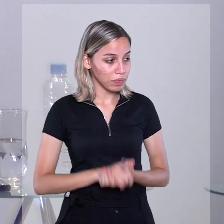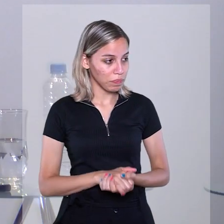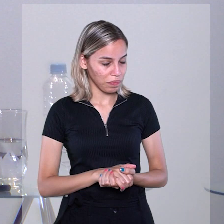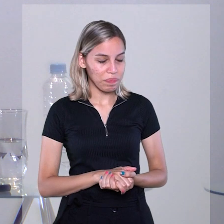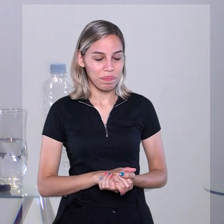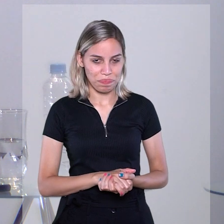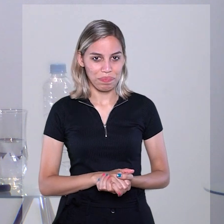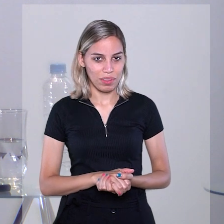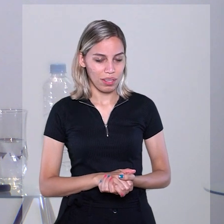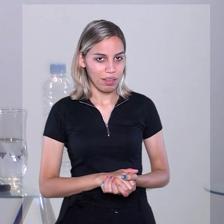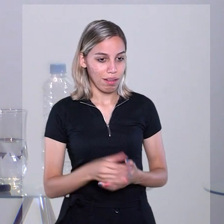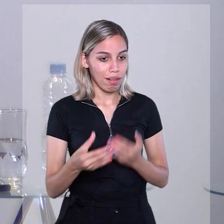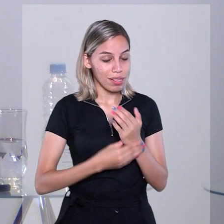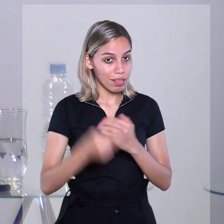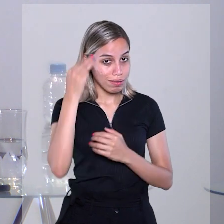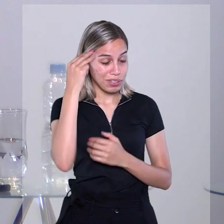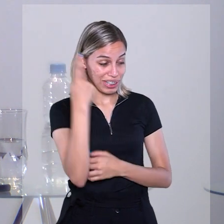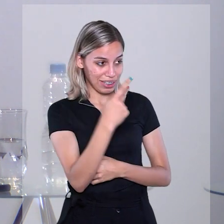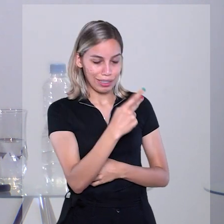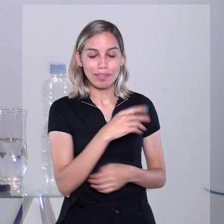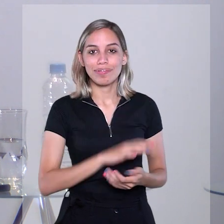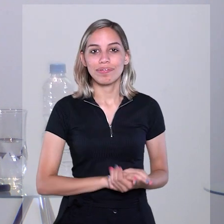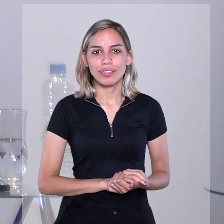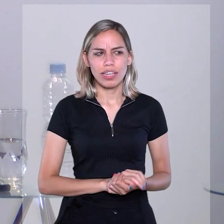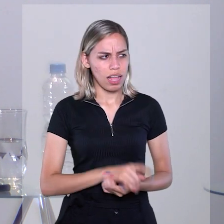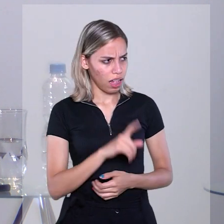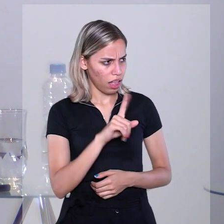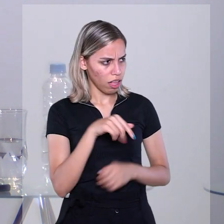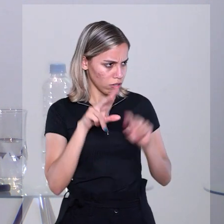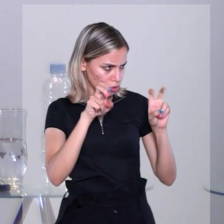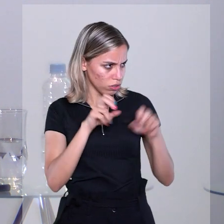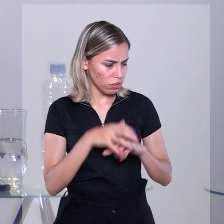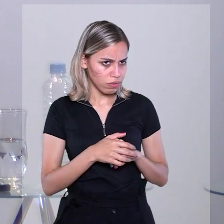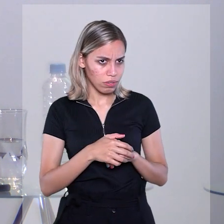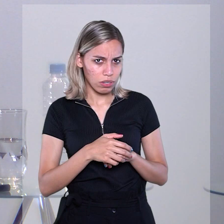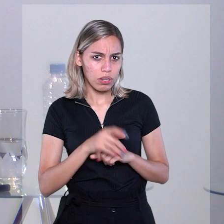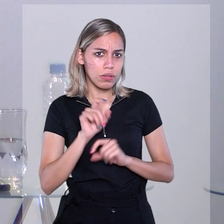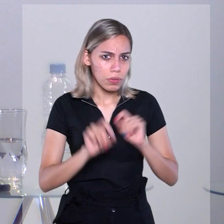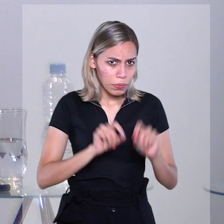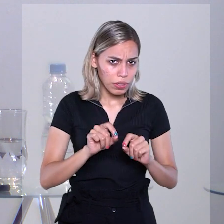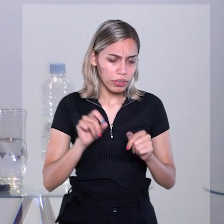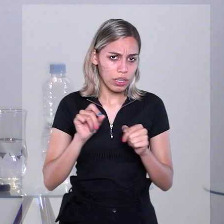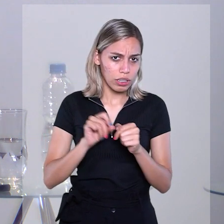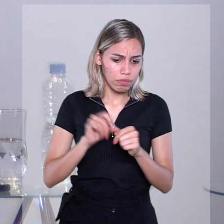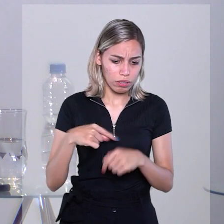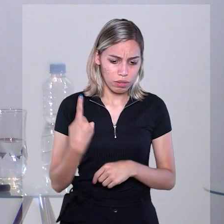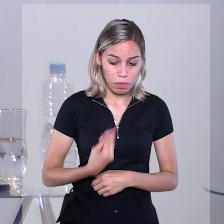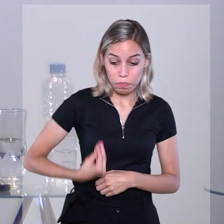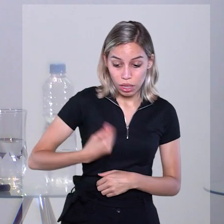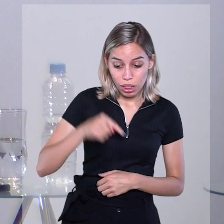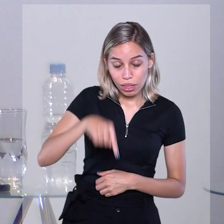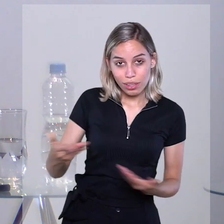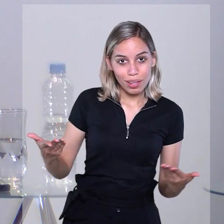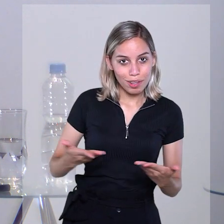nas mãos o livro Sonhei com o Anjo da Guarda o Resto da Noite, de Ricardo Aleixo. Que nos faz estar aqui reunidos,